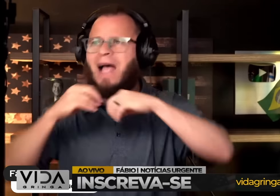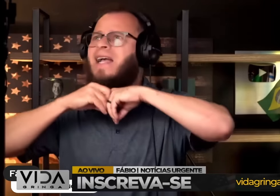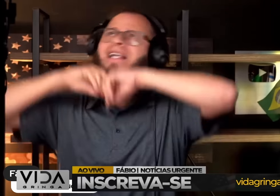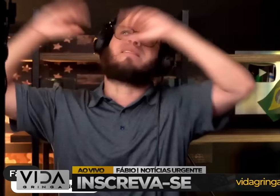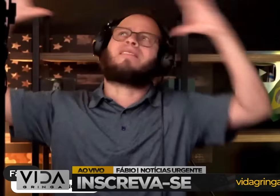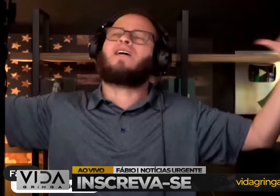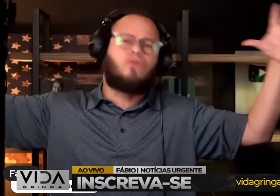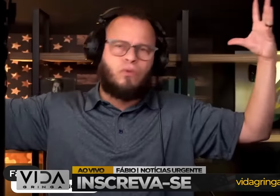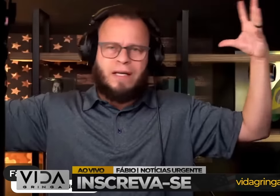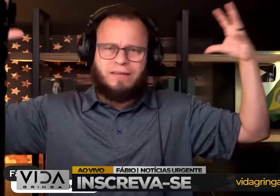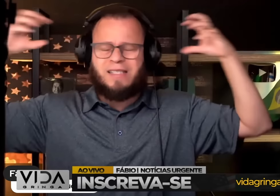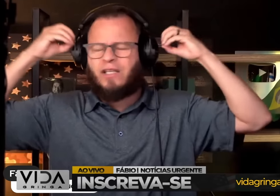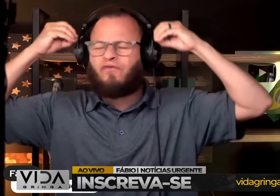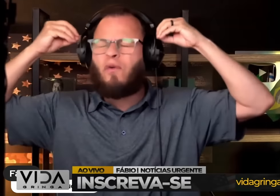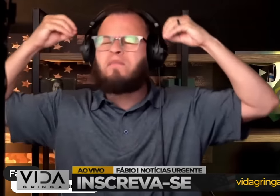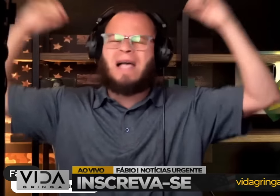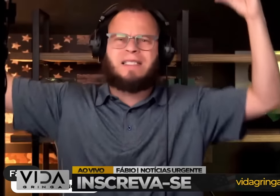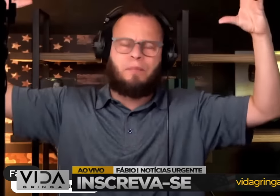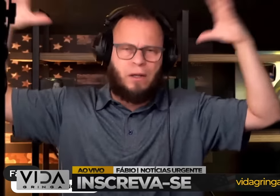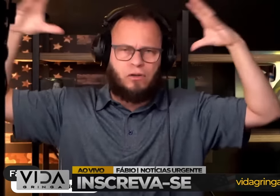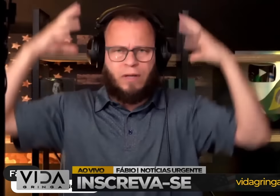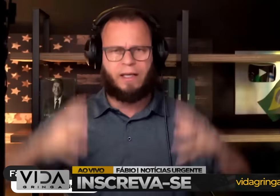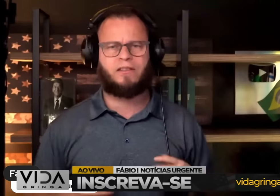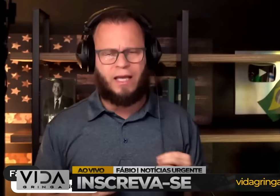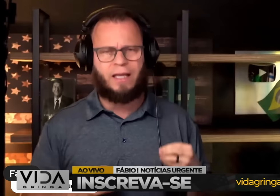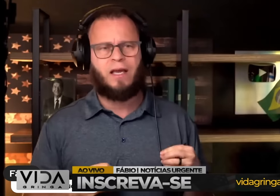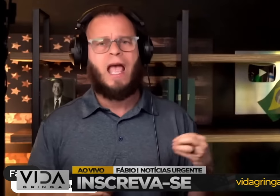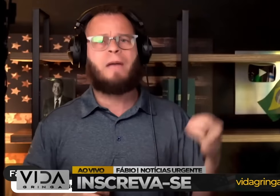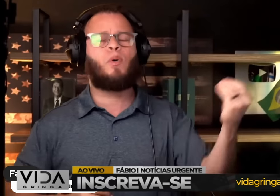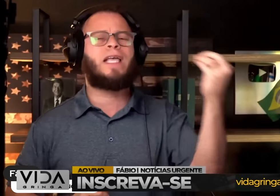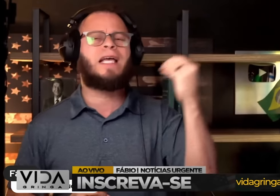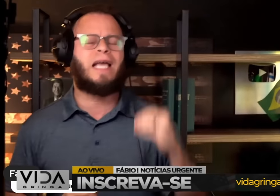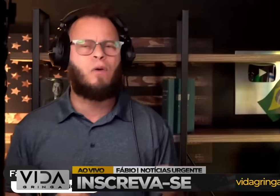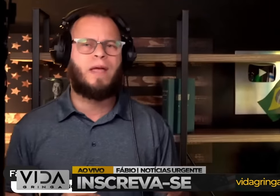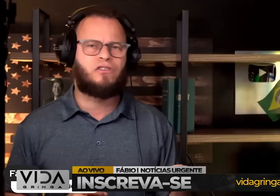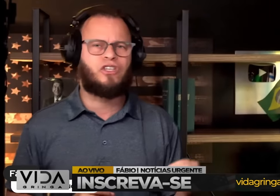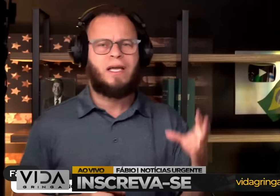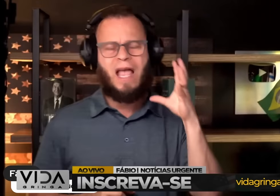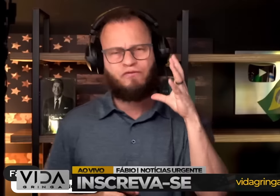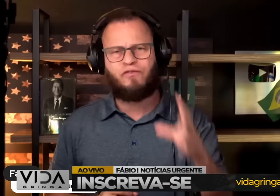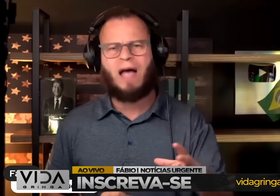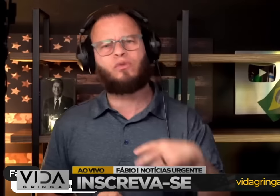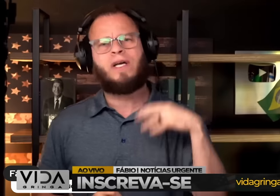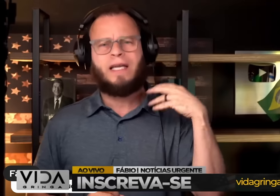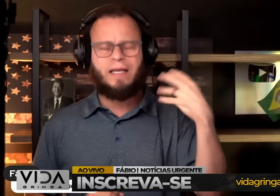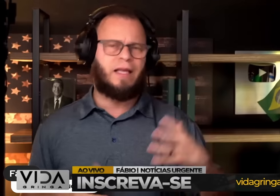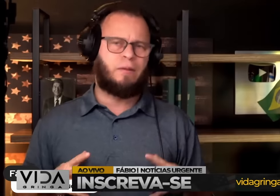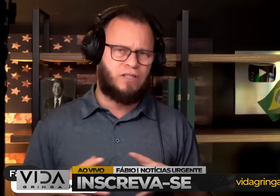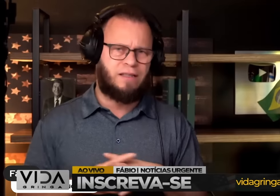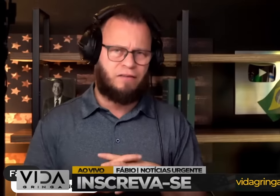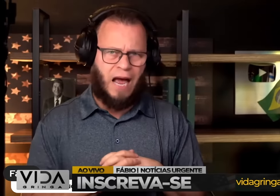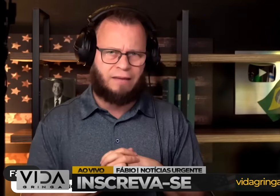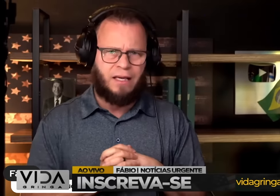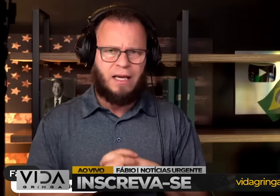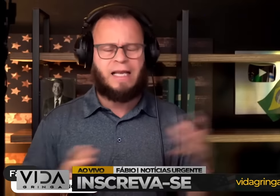tá gritando Tá saindo fumaça pelas oiras dele é porque realmente é fato que teremos